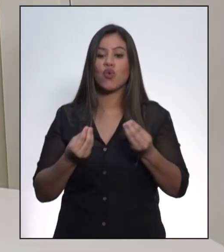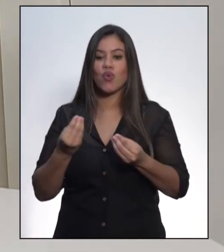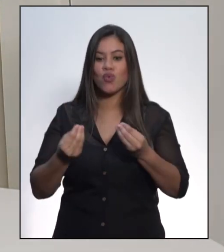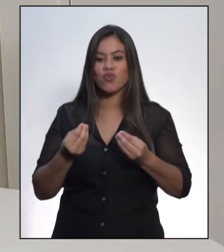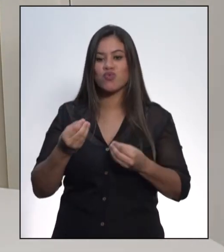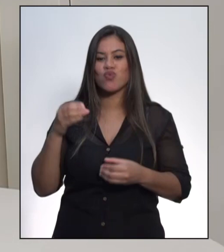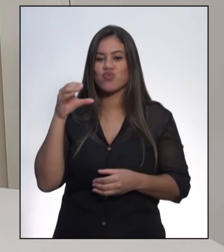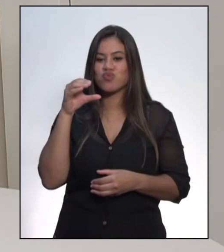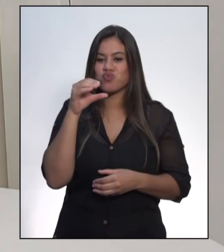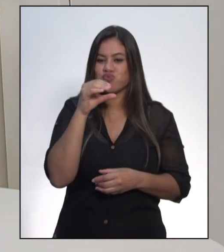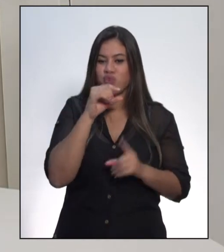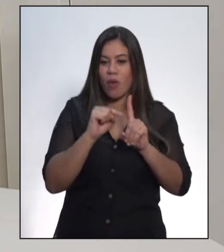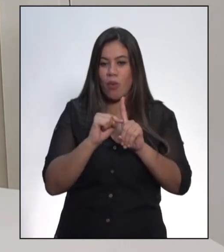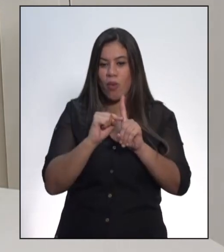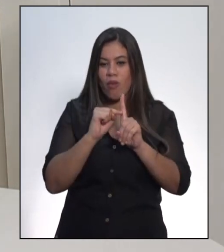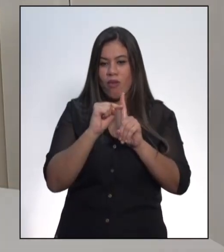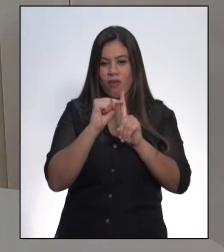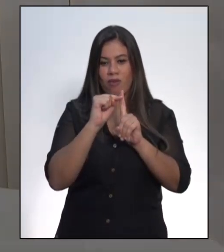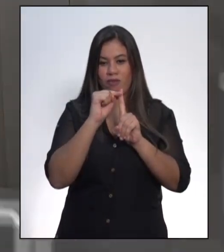aumento de temperatura.